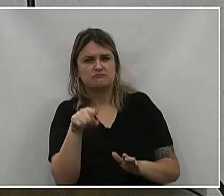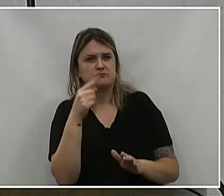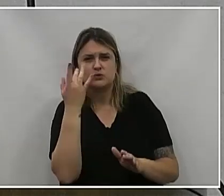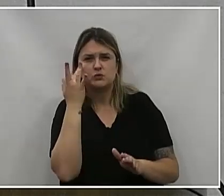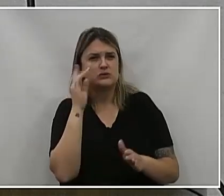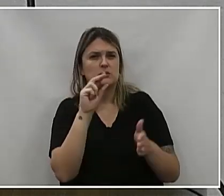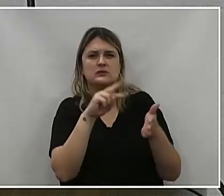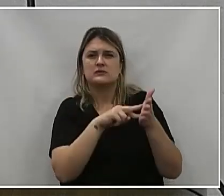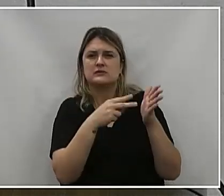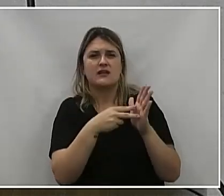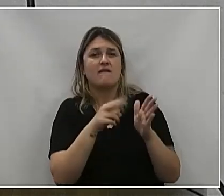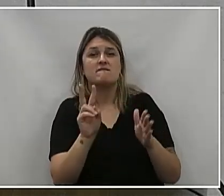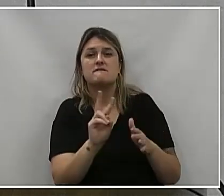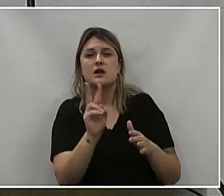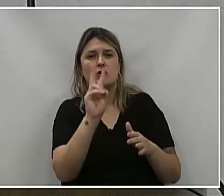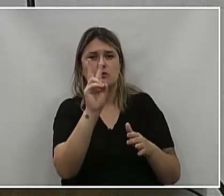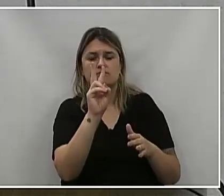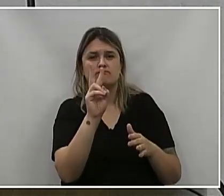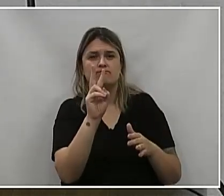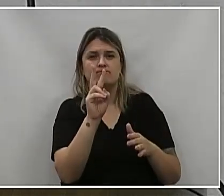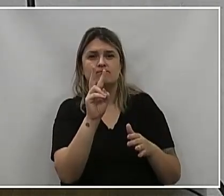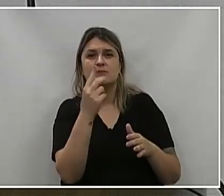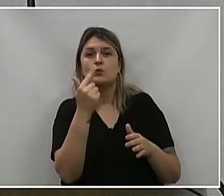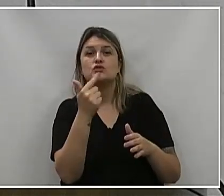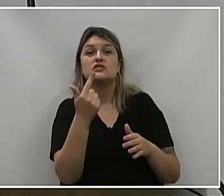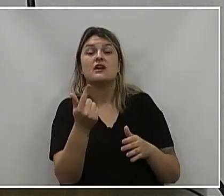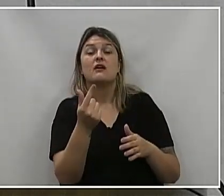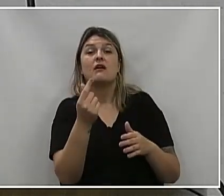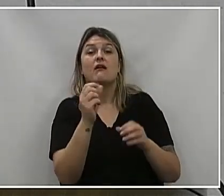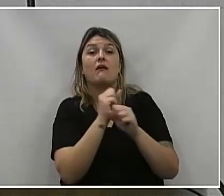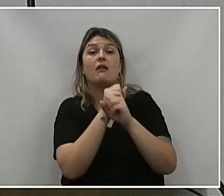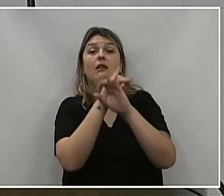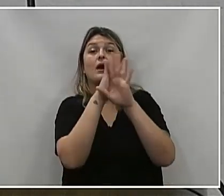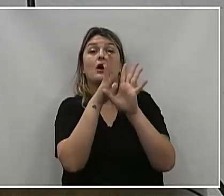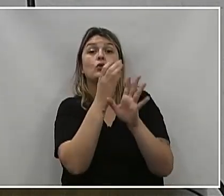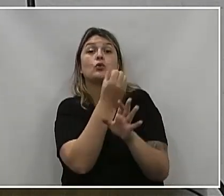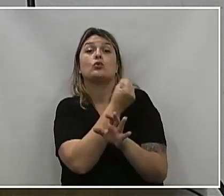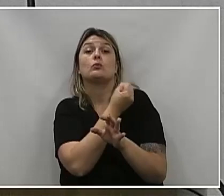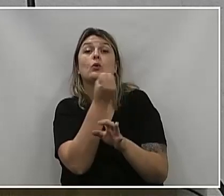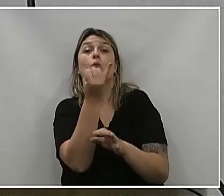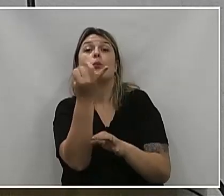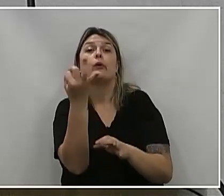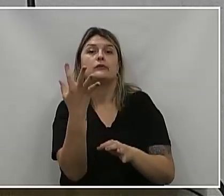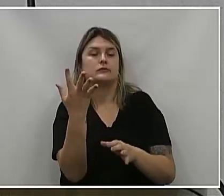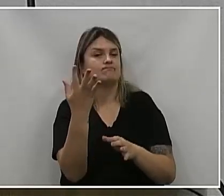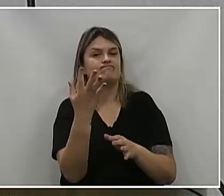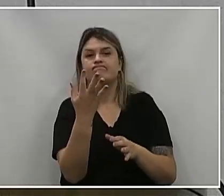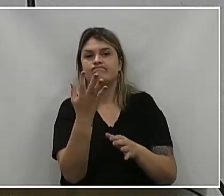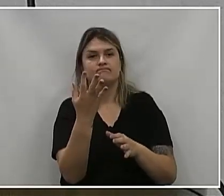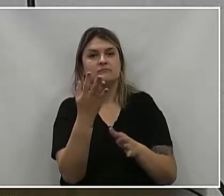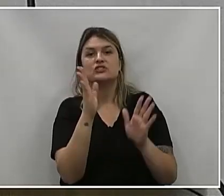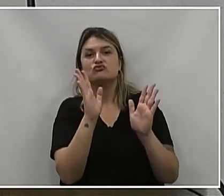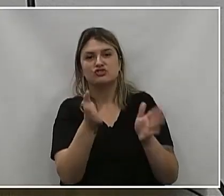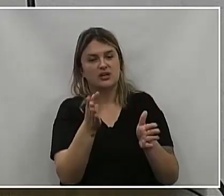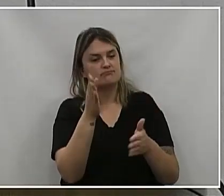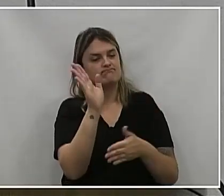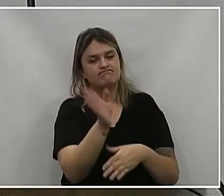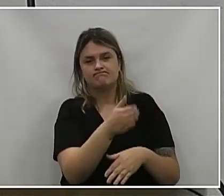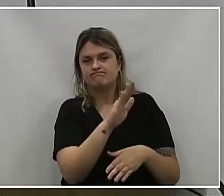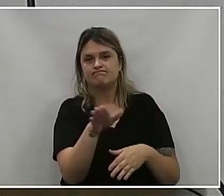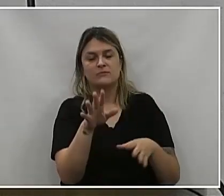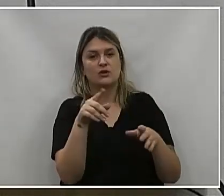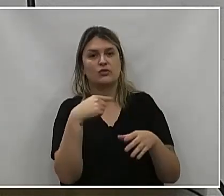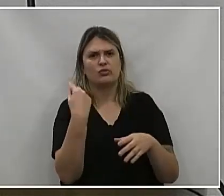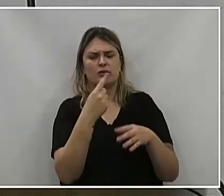sei o que significa o valor, né? Então não estava expresso o valor, não está expresso o valor no contrato. Então isso já foi uma das coisas que